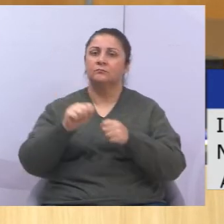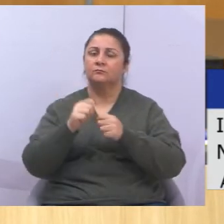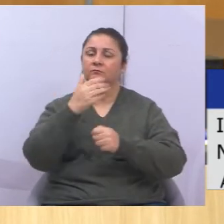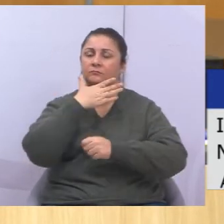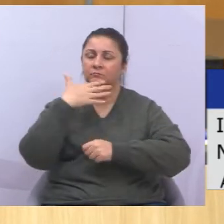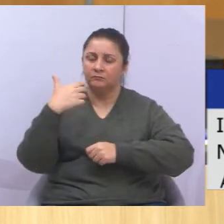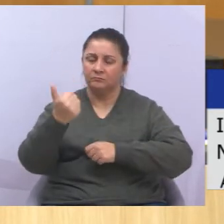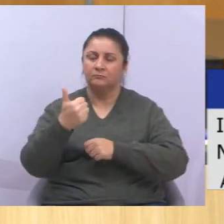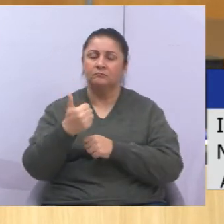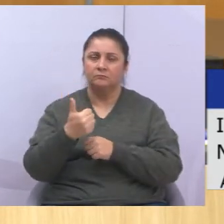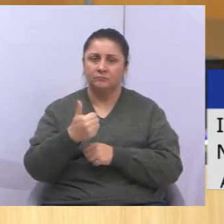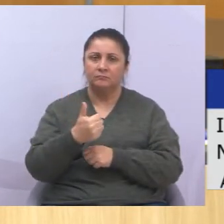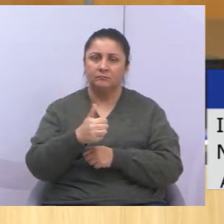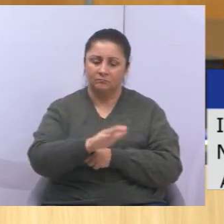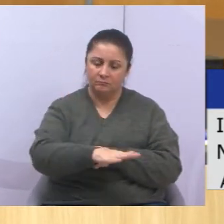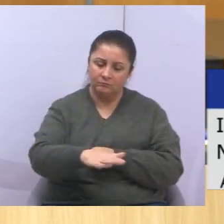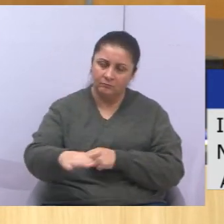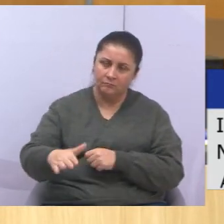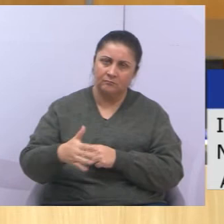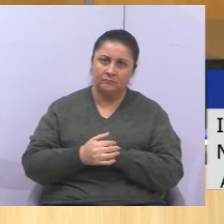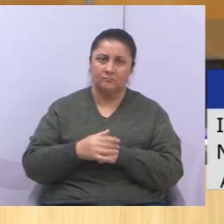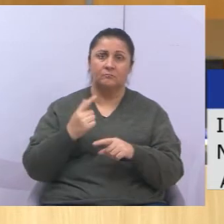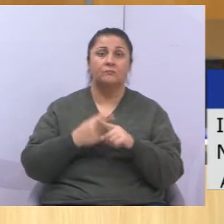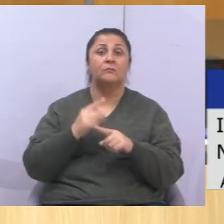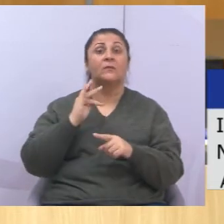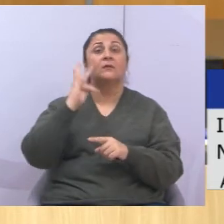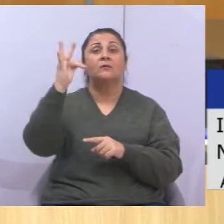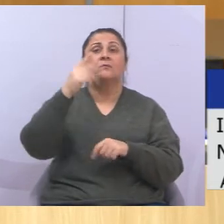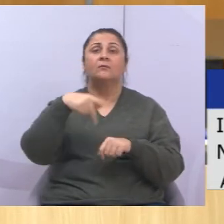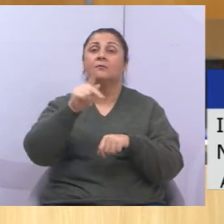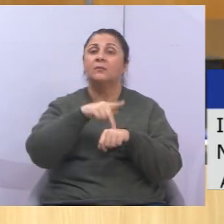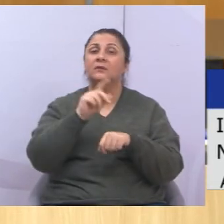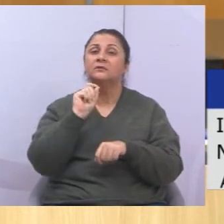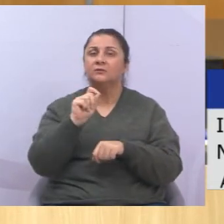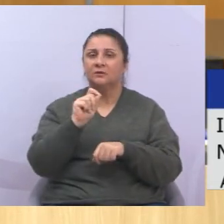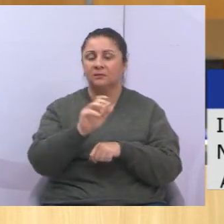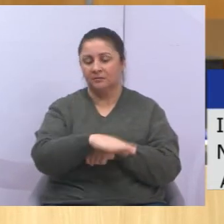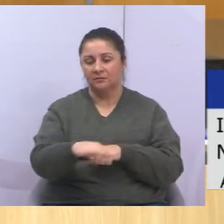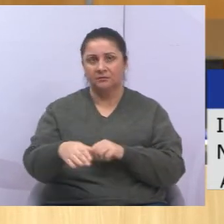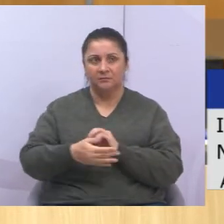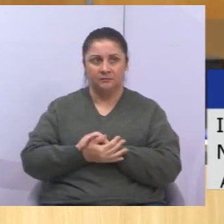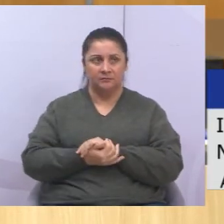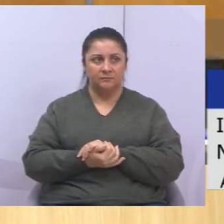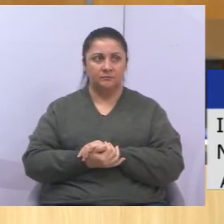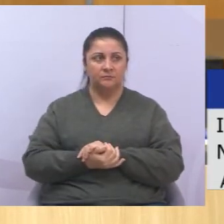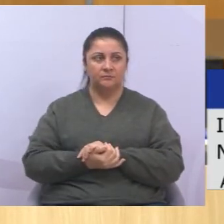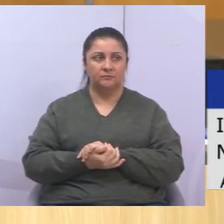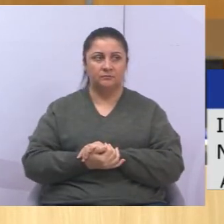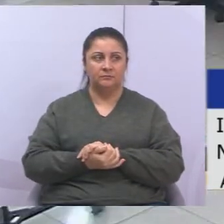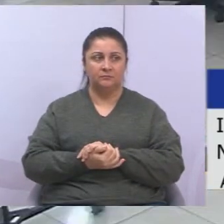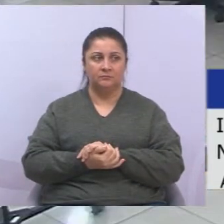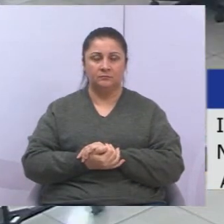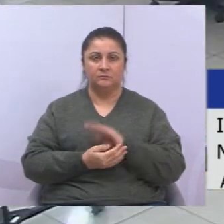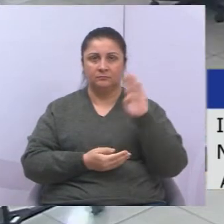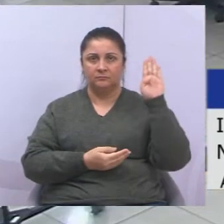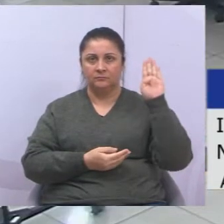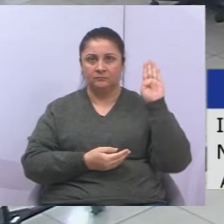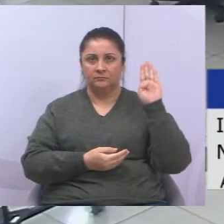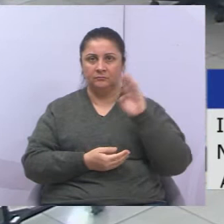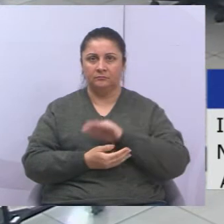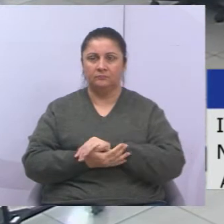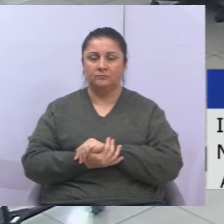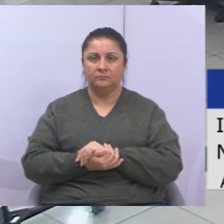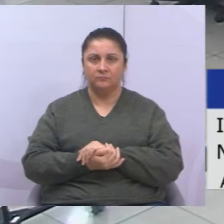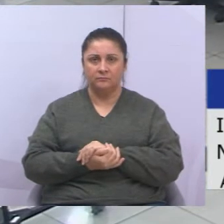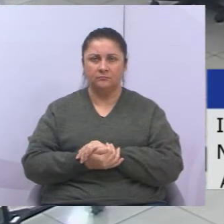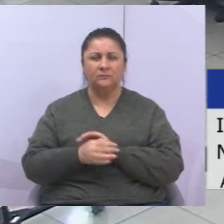condições melhores para essas crianças, porque o futuro do nosso país está na mão dessa garotada. Pois não, vereador? Paulinho, só para completar, para você